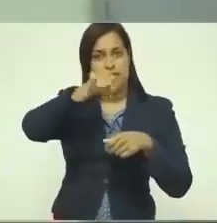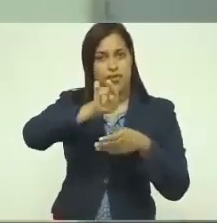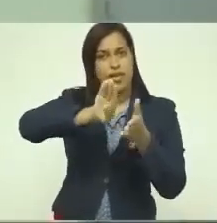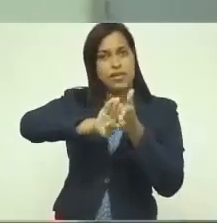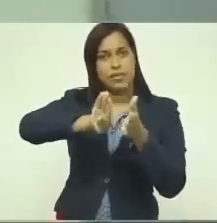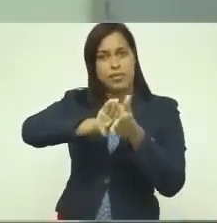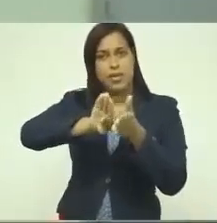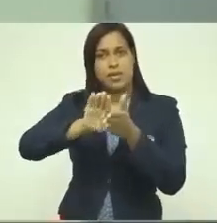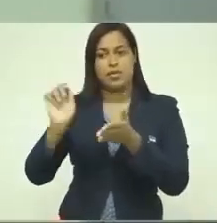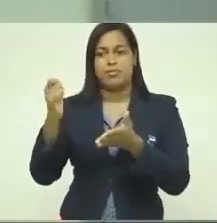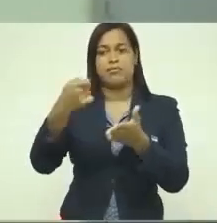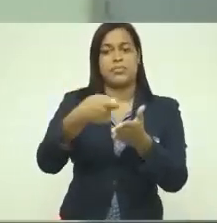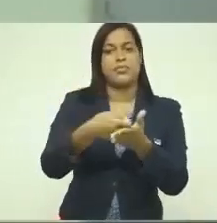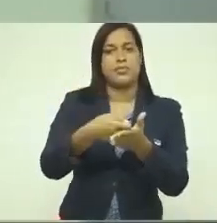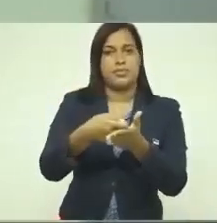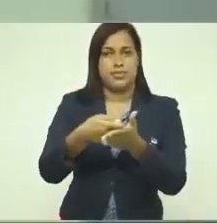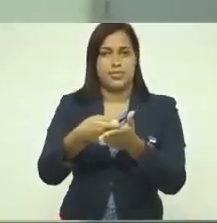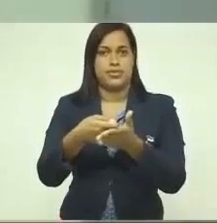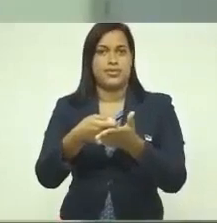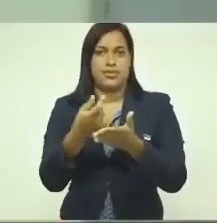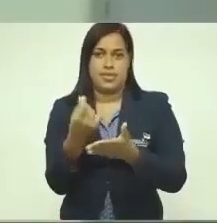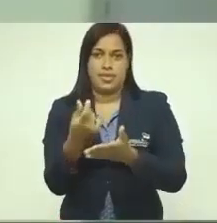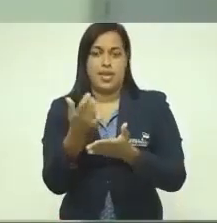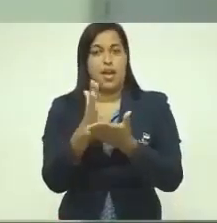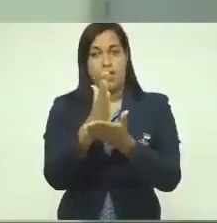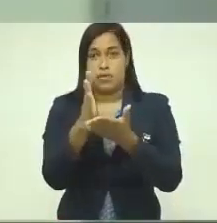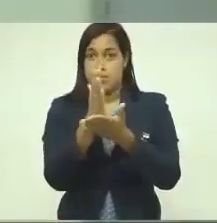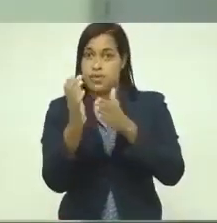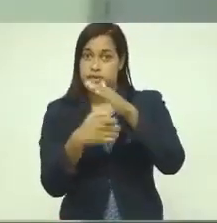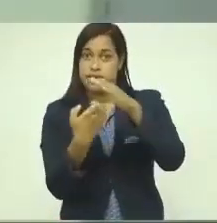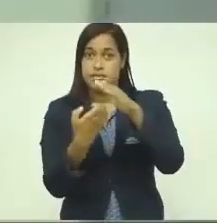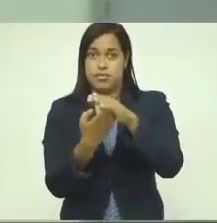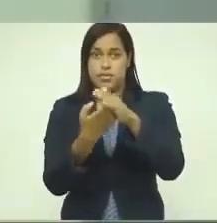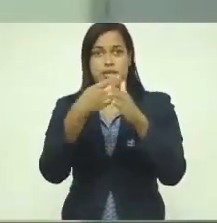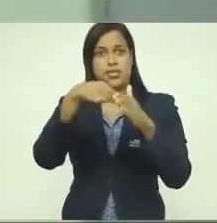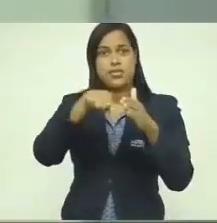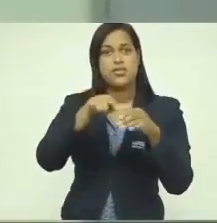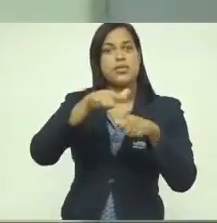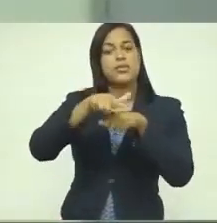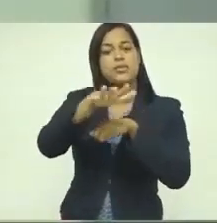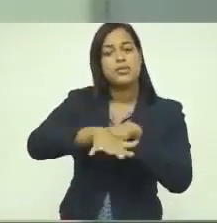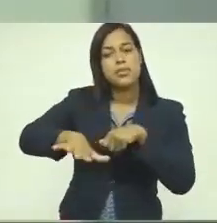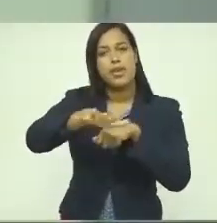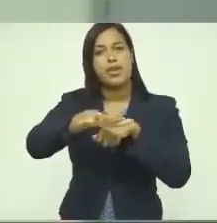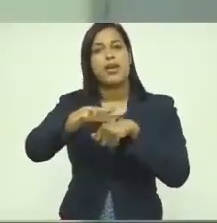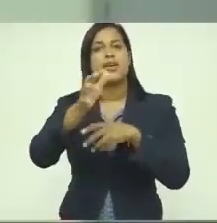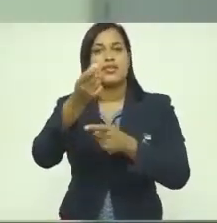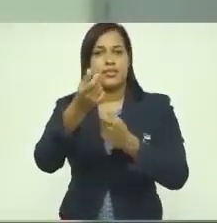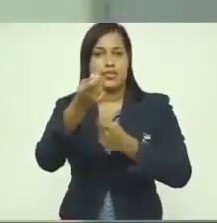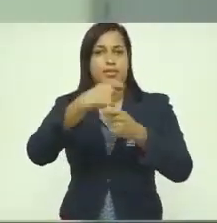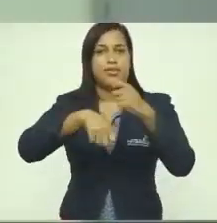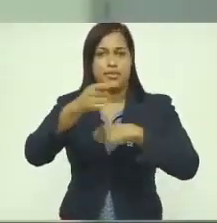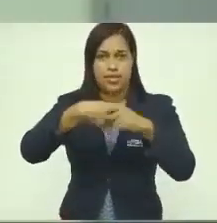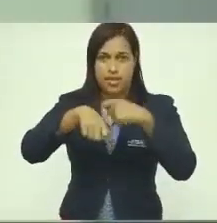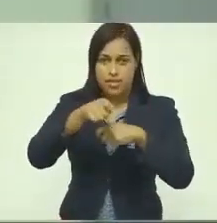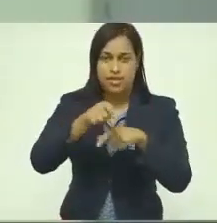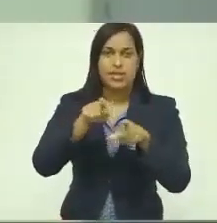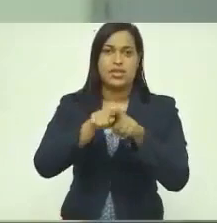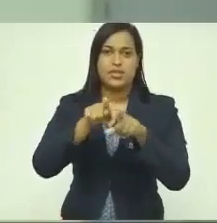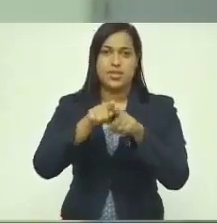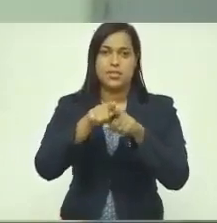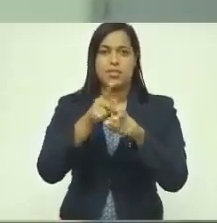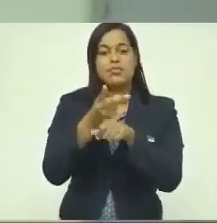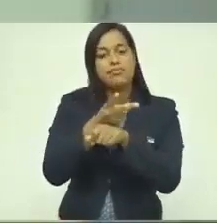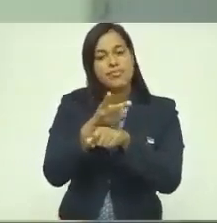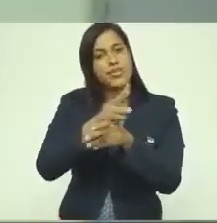recursos. As empresas, quando precisam tomar dinheiro, elas vão no mercado de ativos financeiros. As empresas vão ao